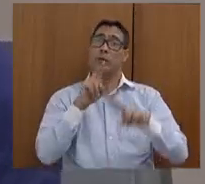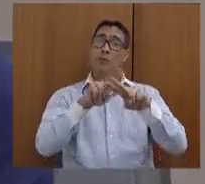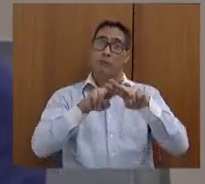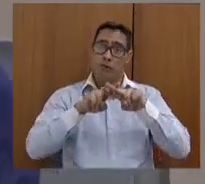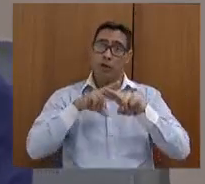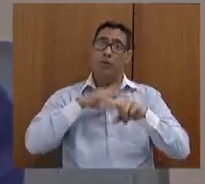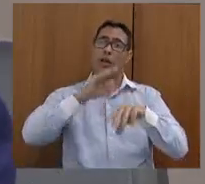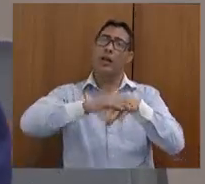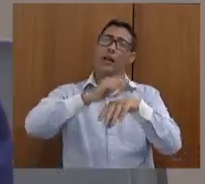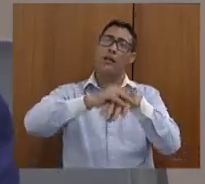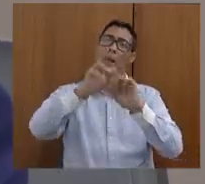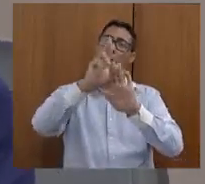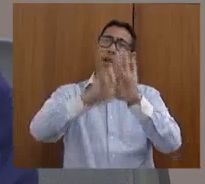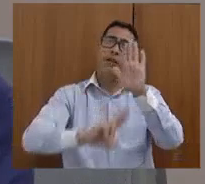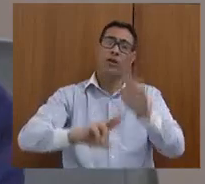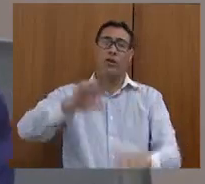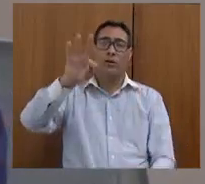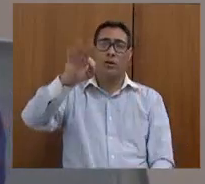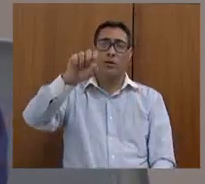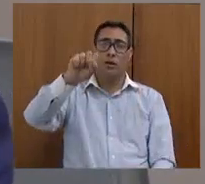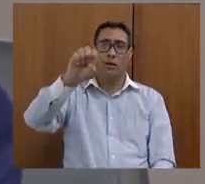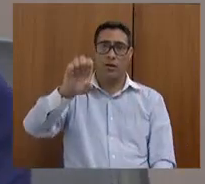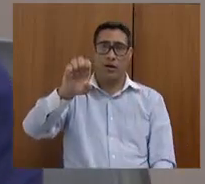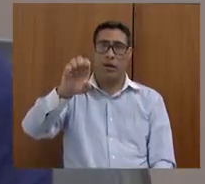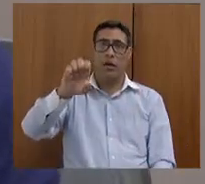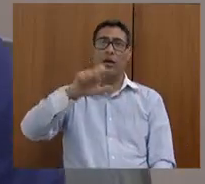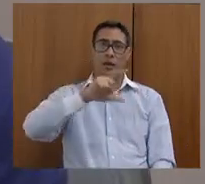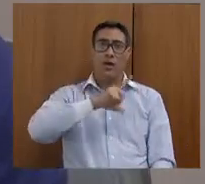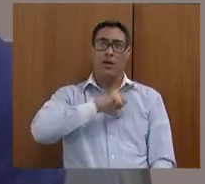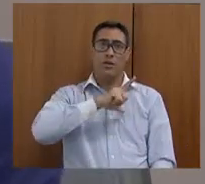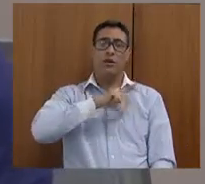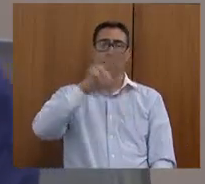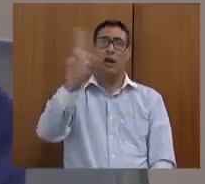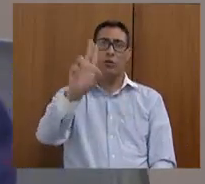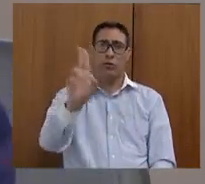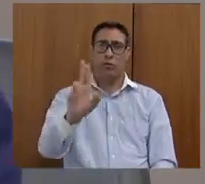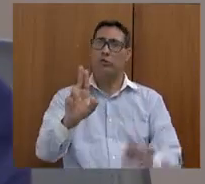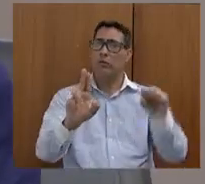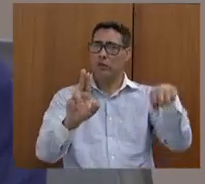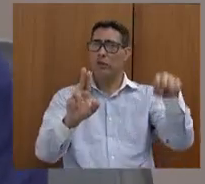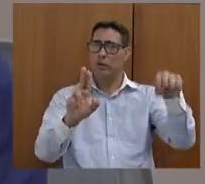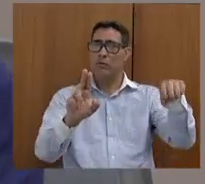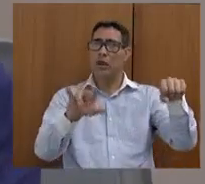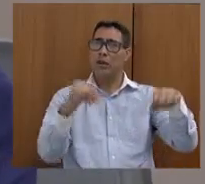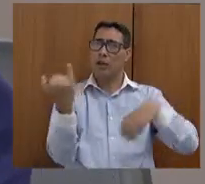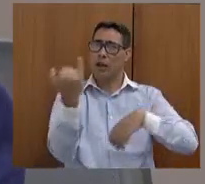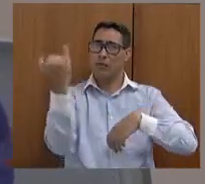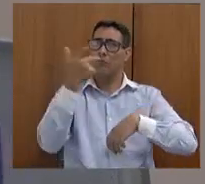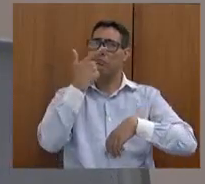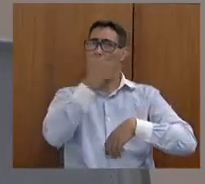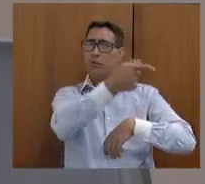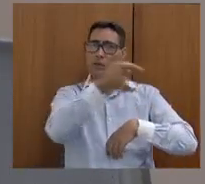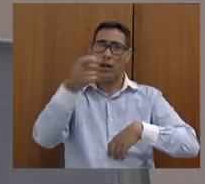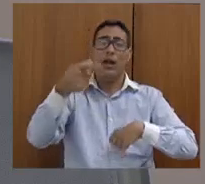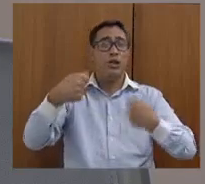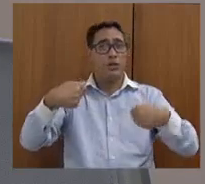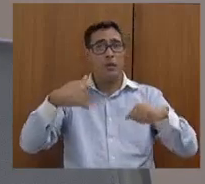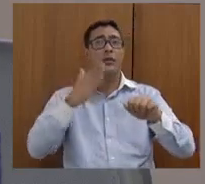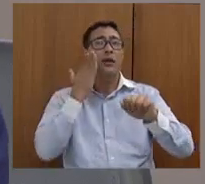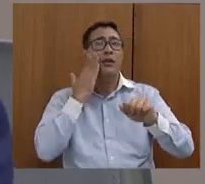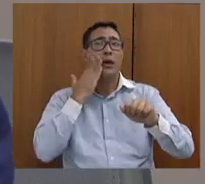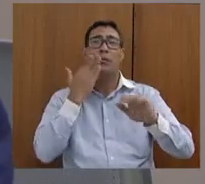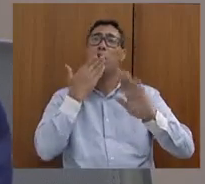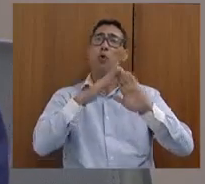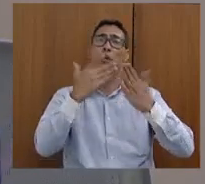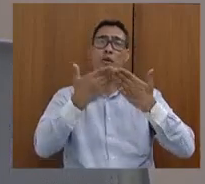TSE nos demonstrou e nós temos o nome sim viu o deputada que é importante que a senhora fala que a gente tem que saber quais são as escolas